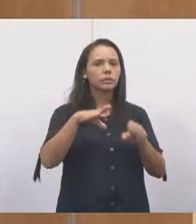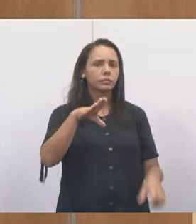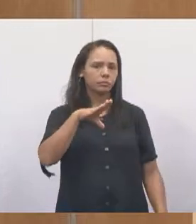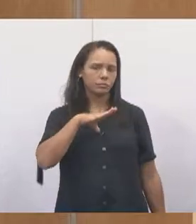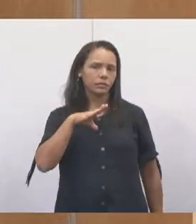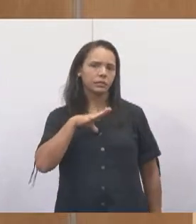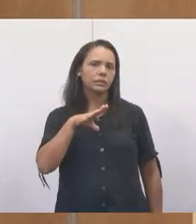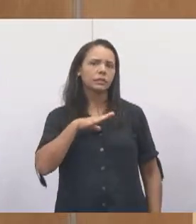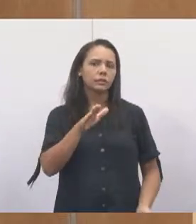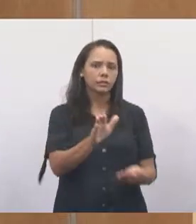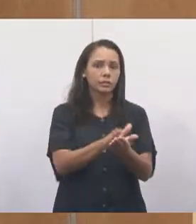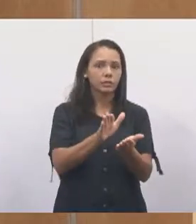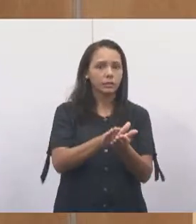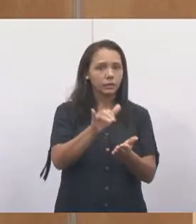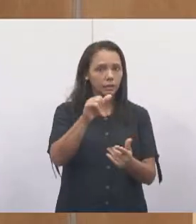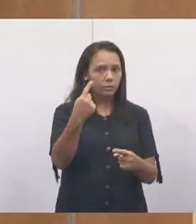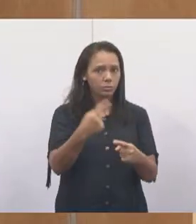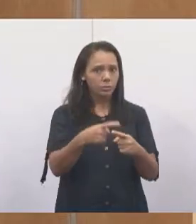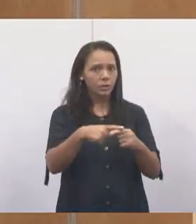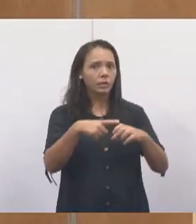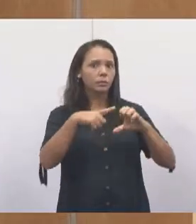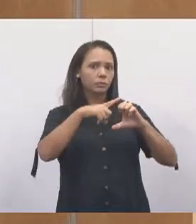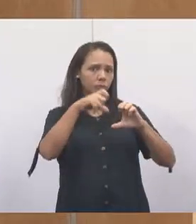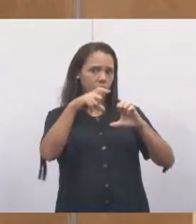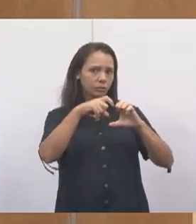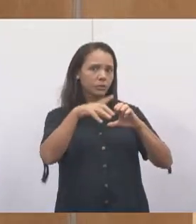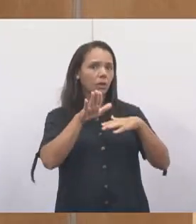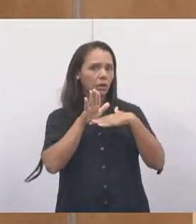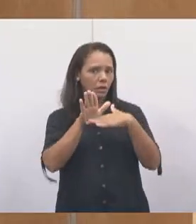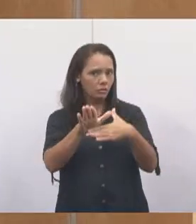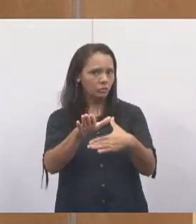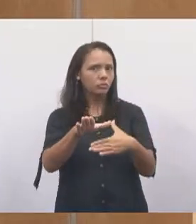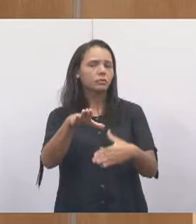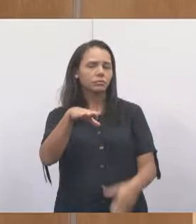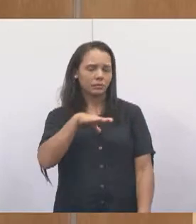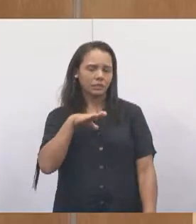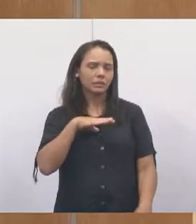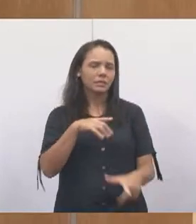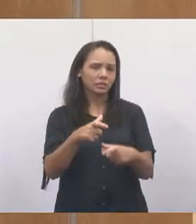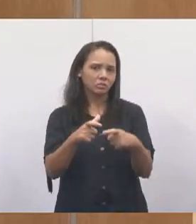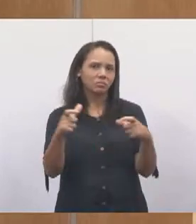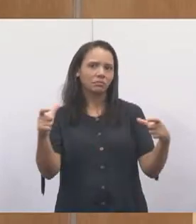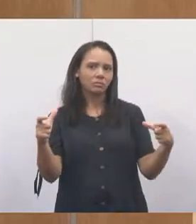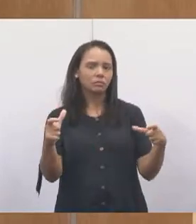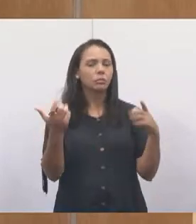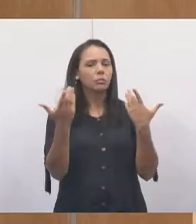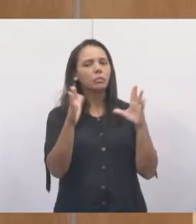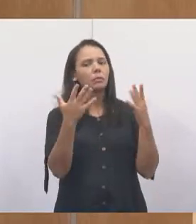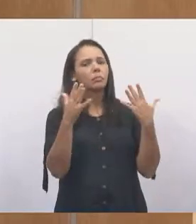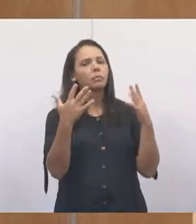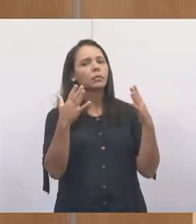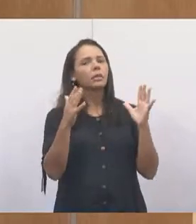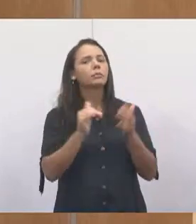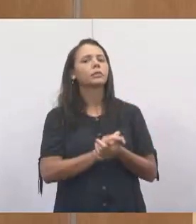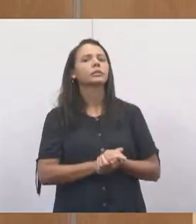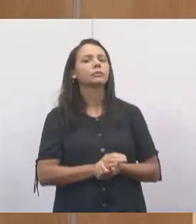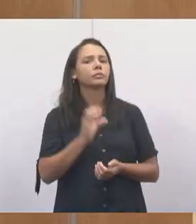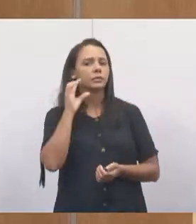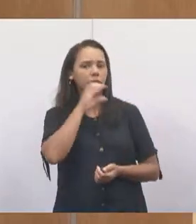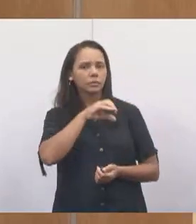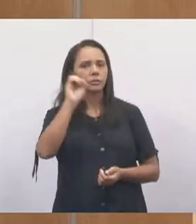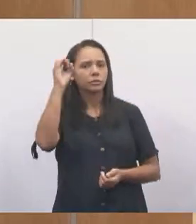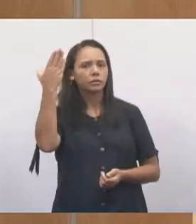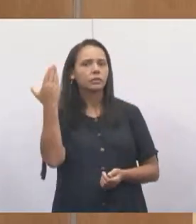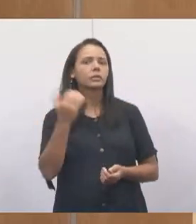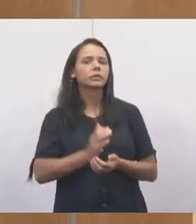crescer, parabéns aí, daqui a pouco vai ser votado aí esse projeto importante da cidade, fomentando o